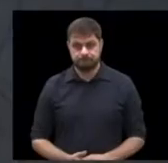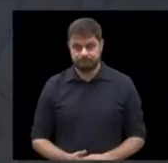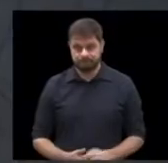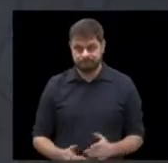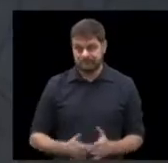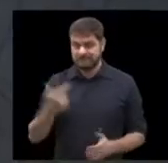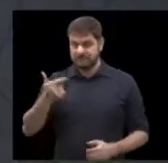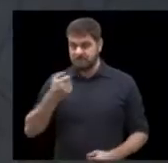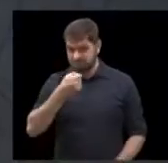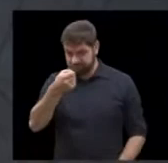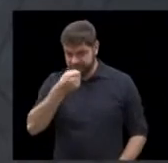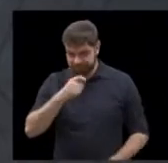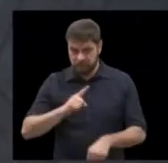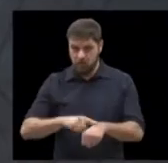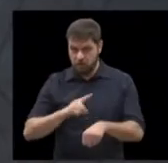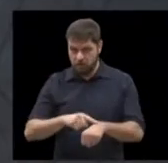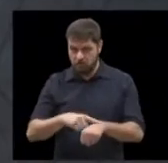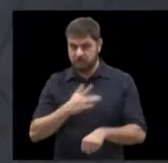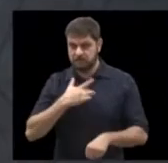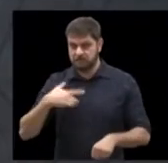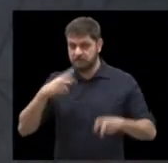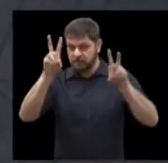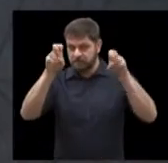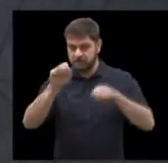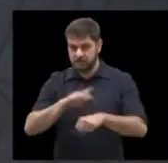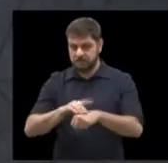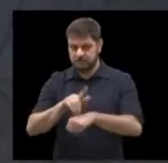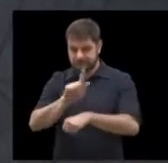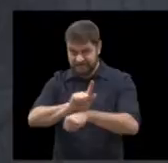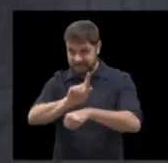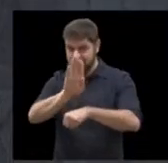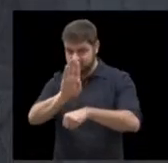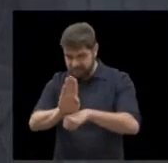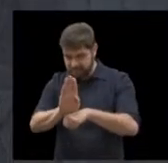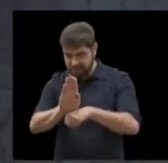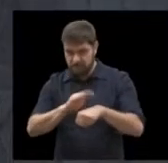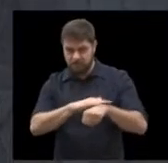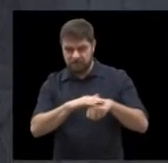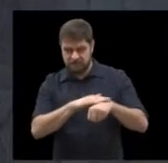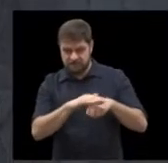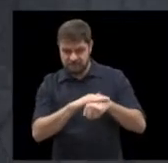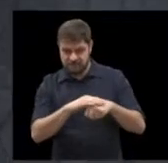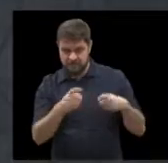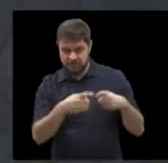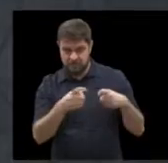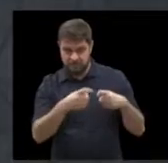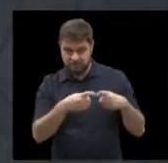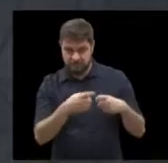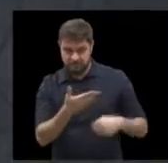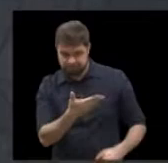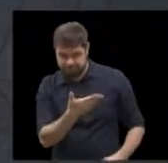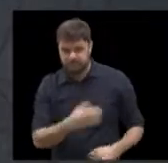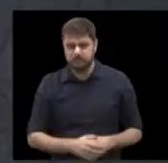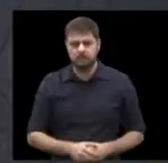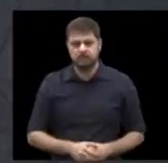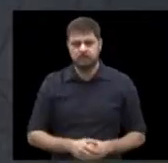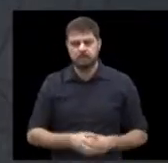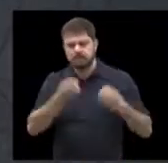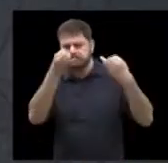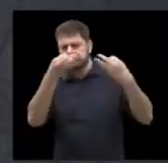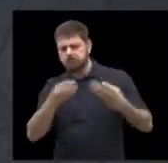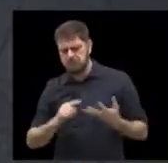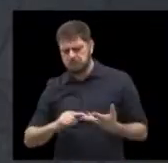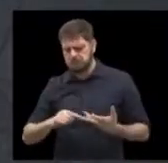Segundo bloco do Momento Saúde, que hoje está falando sobre a doença Guillain-Barré com o Dr. Herculano. Dr. Herculano, o senhor deu uma passadinha aí nos